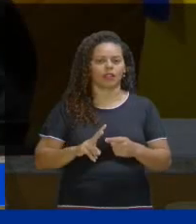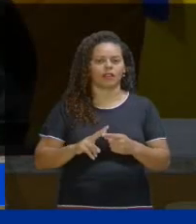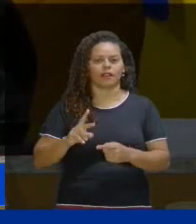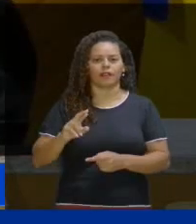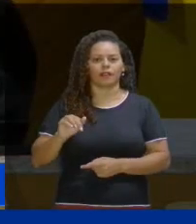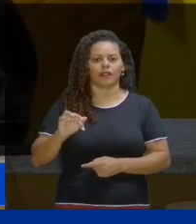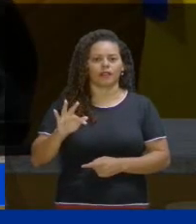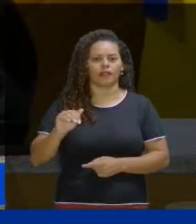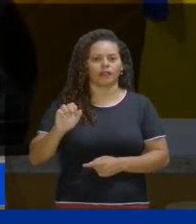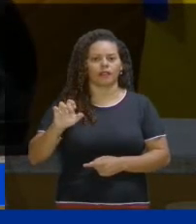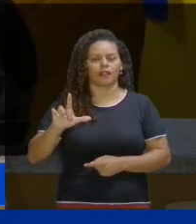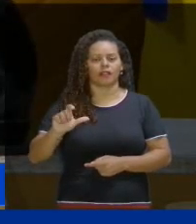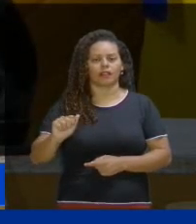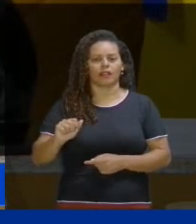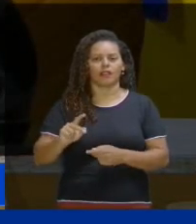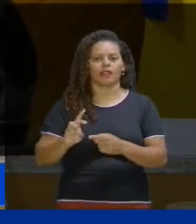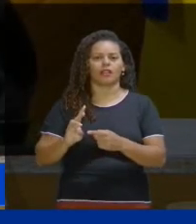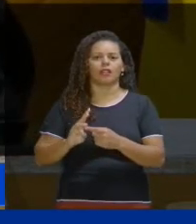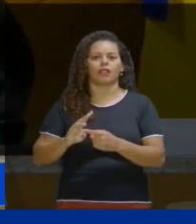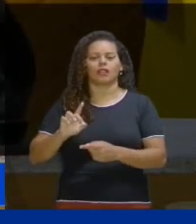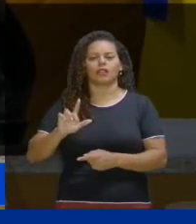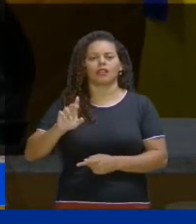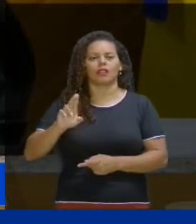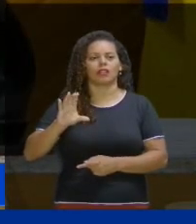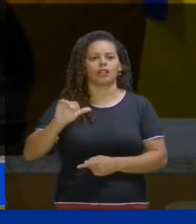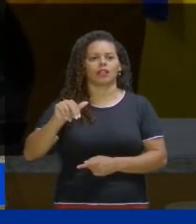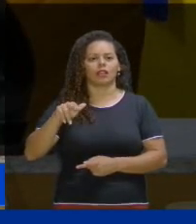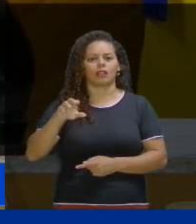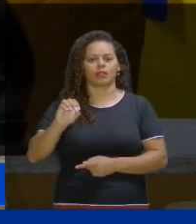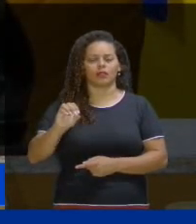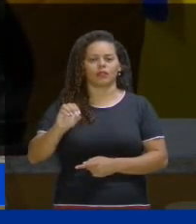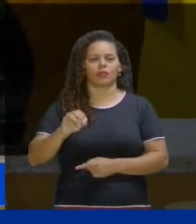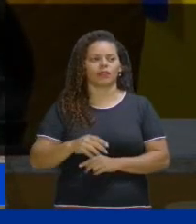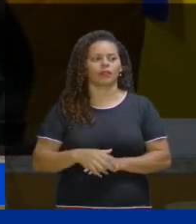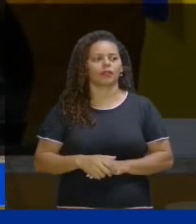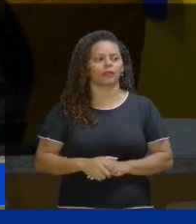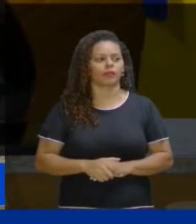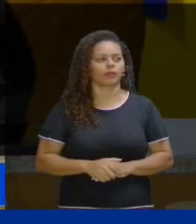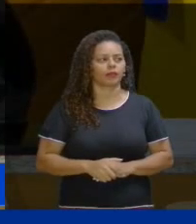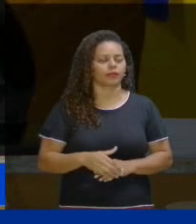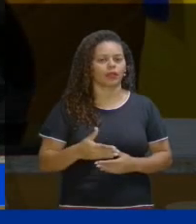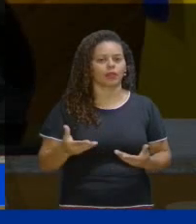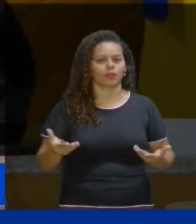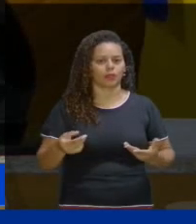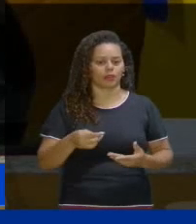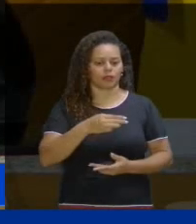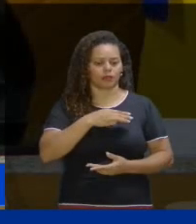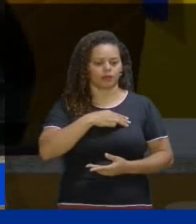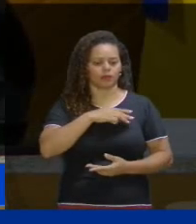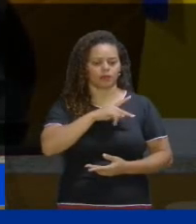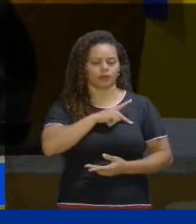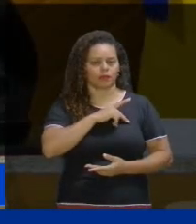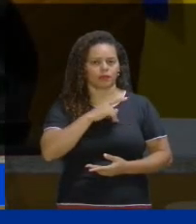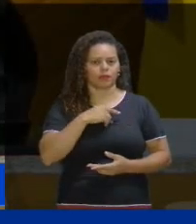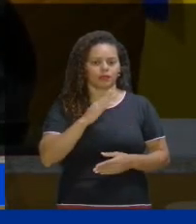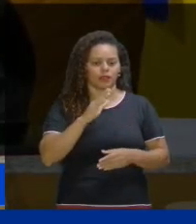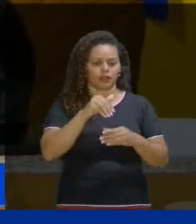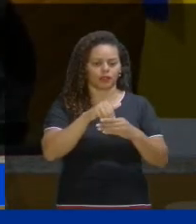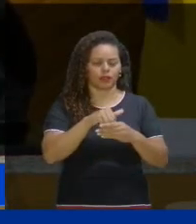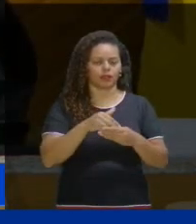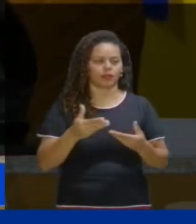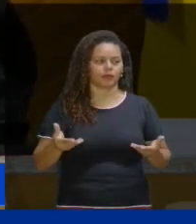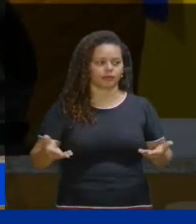Priscila Borges Jara e Luciano Del Castilho. Recorrido ao Ministério Público Eleitoral.